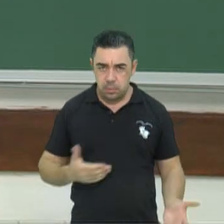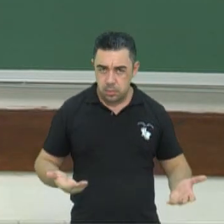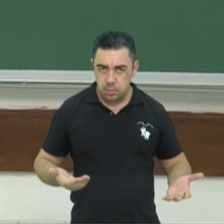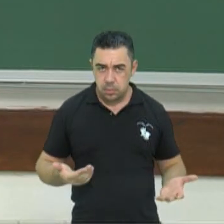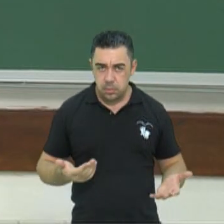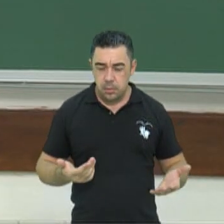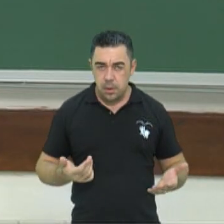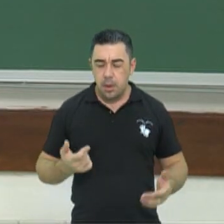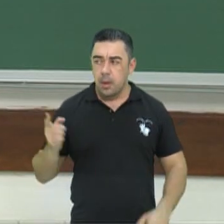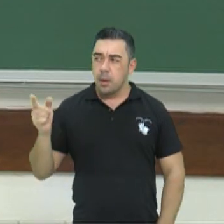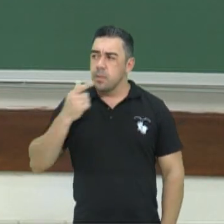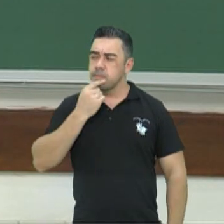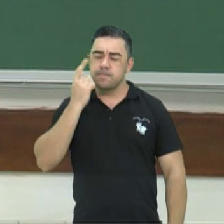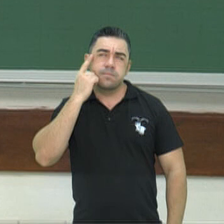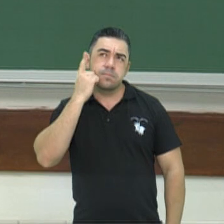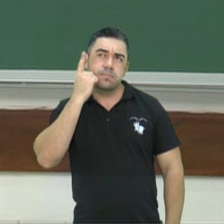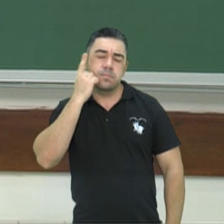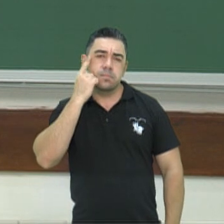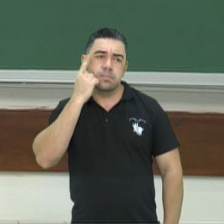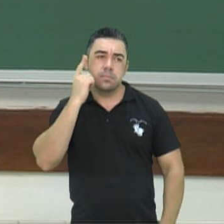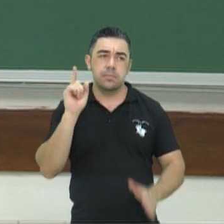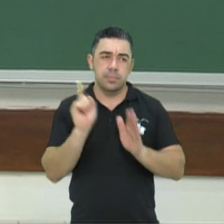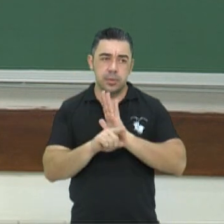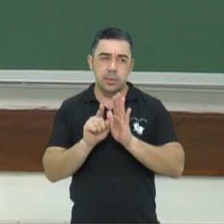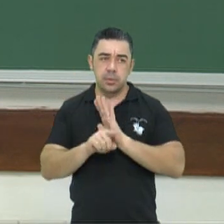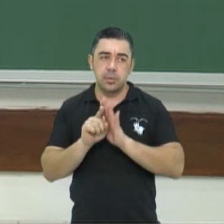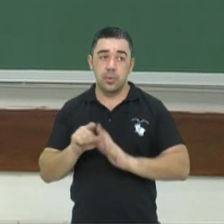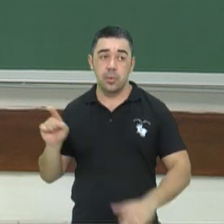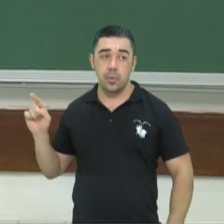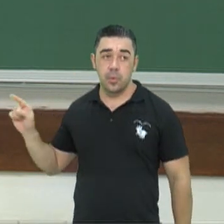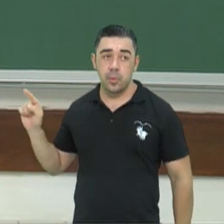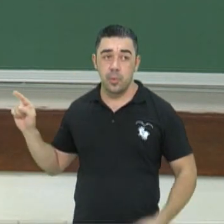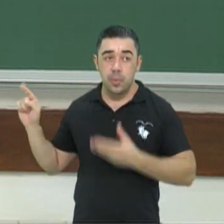esses questionamentos fez com que ele